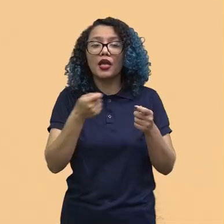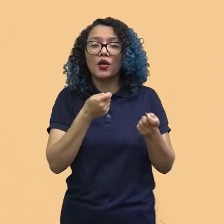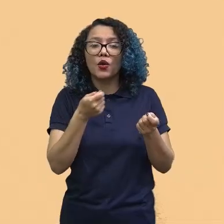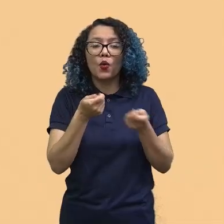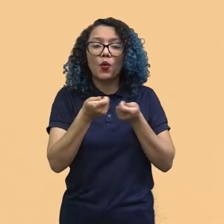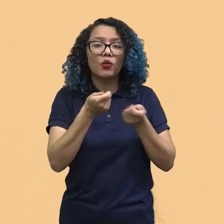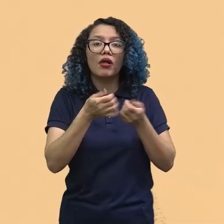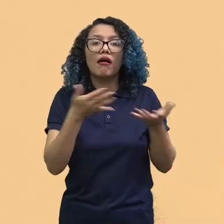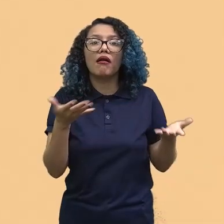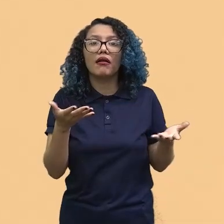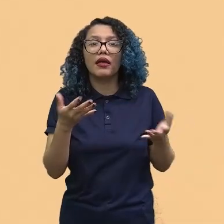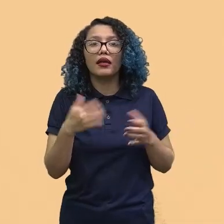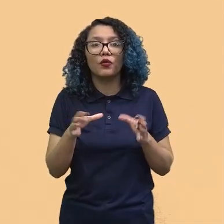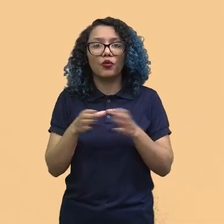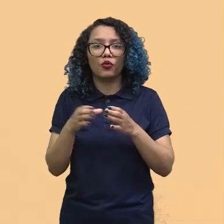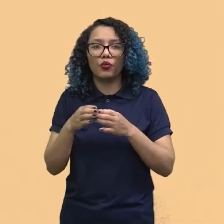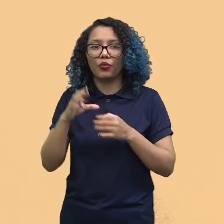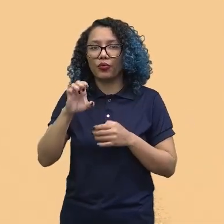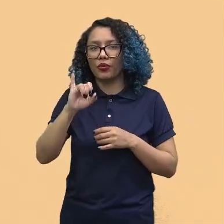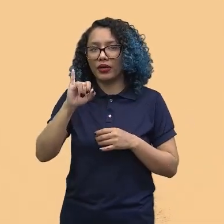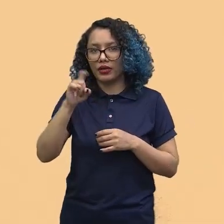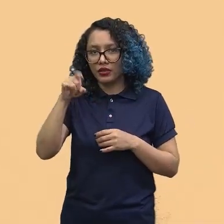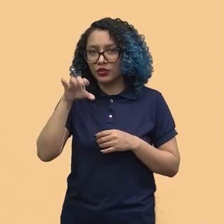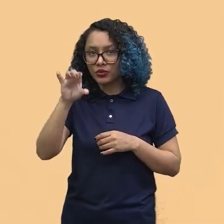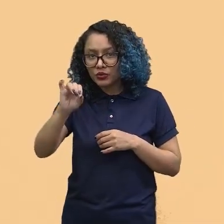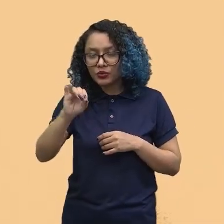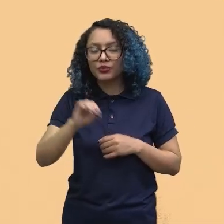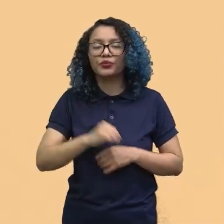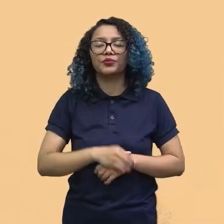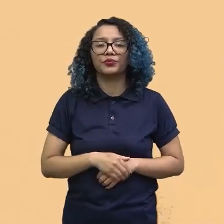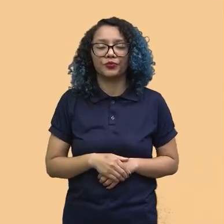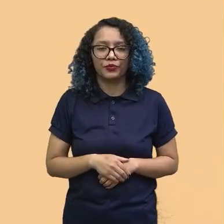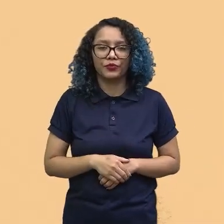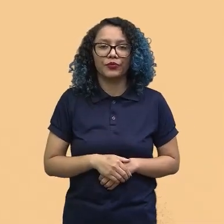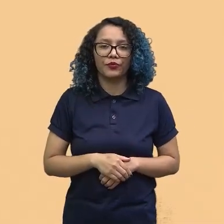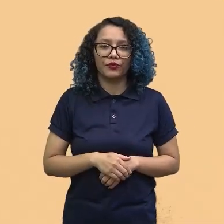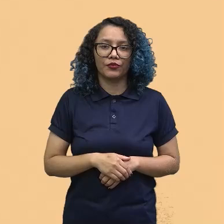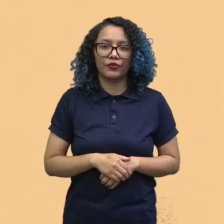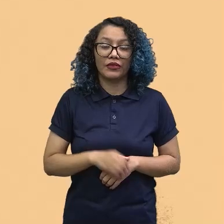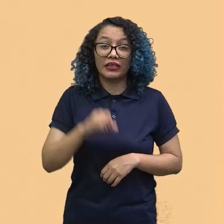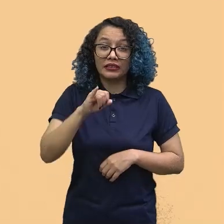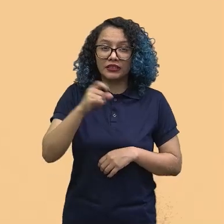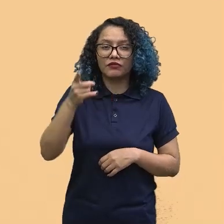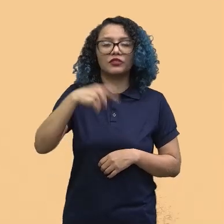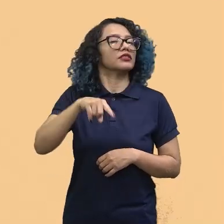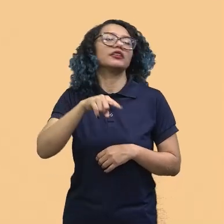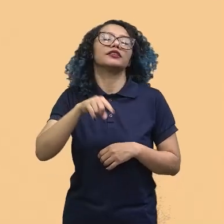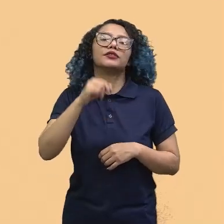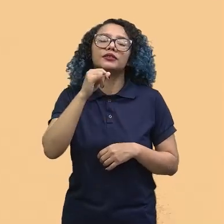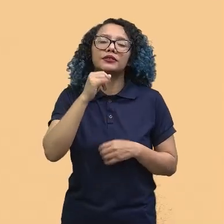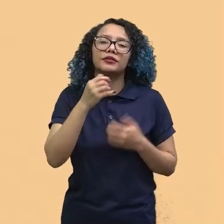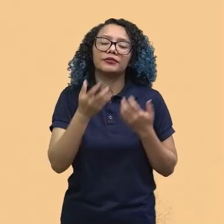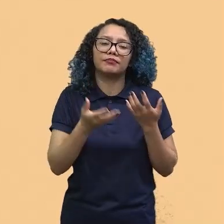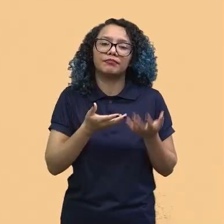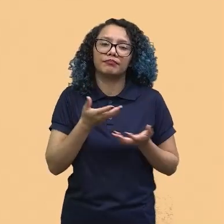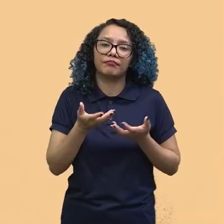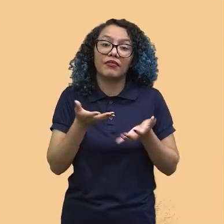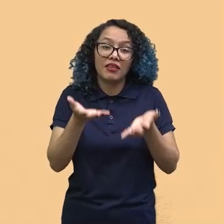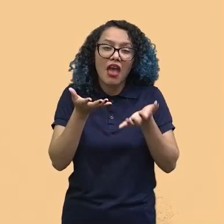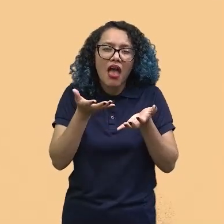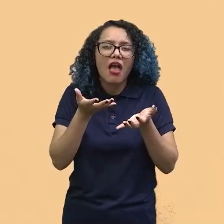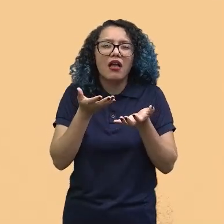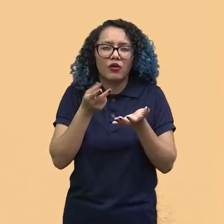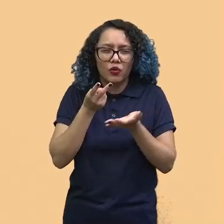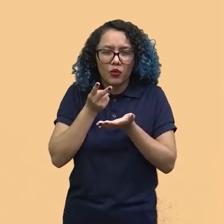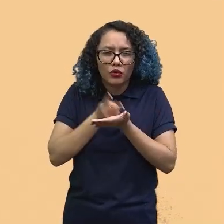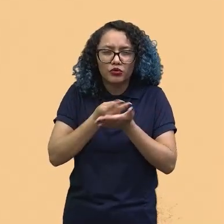pelas forças do eixo. Então, você, né, se você quiser, inclusive, adentrar um pouco